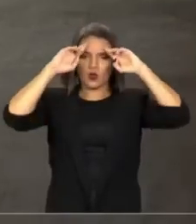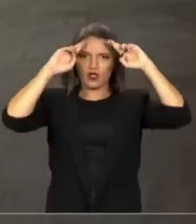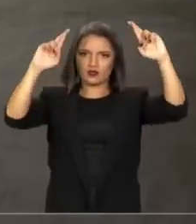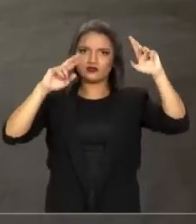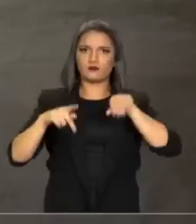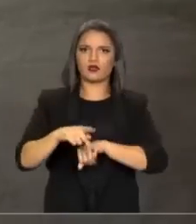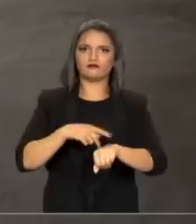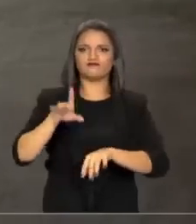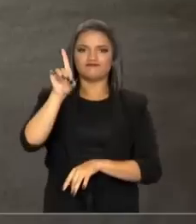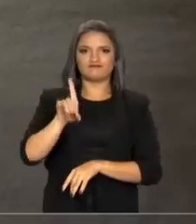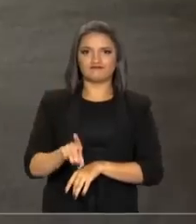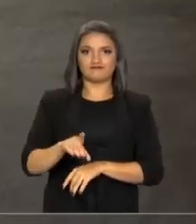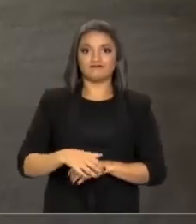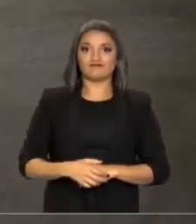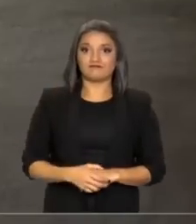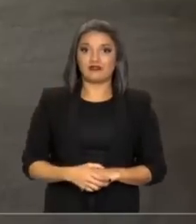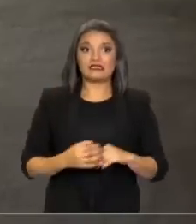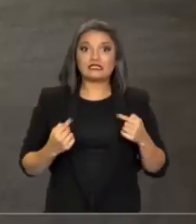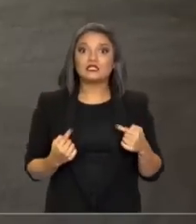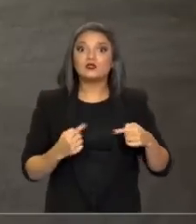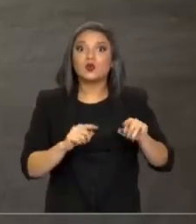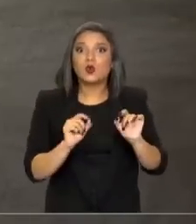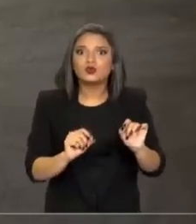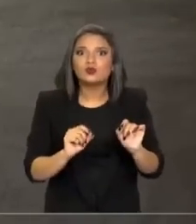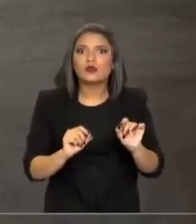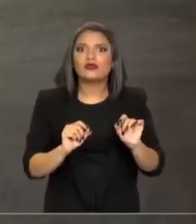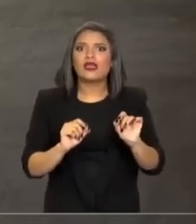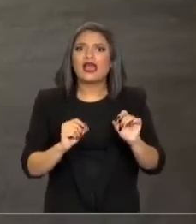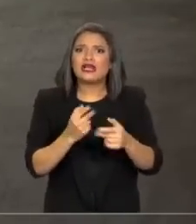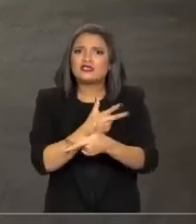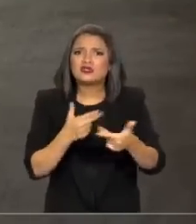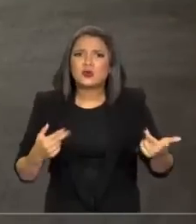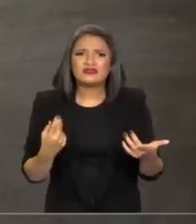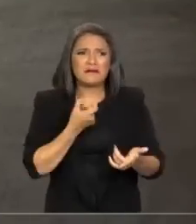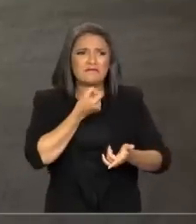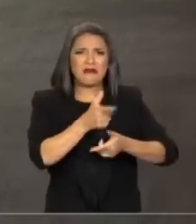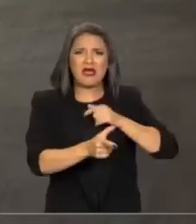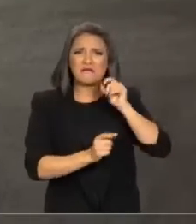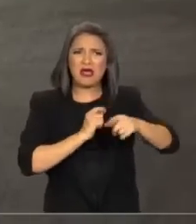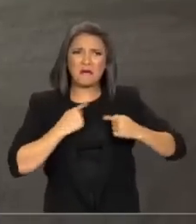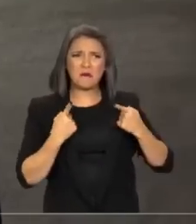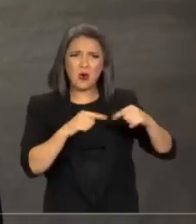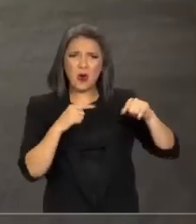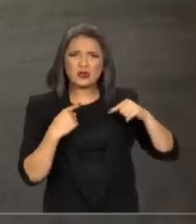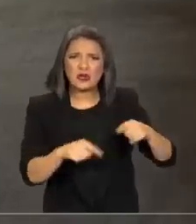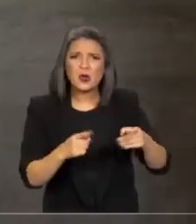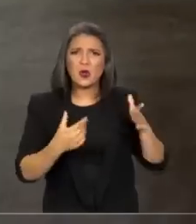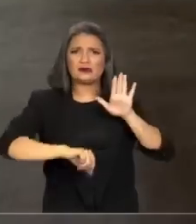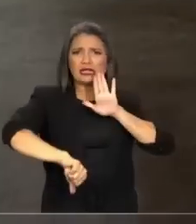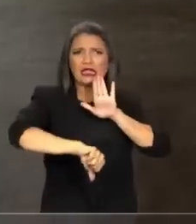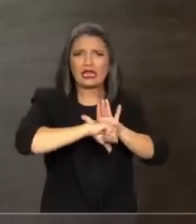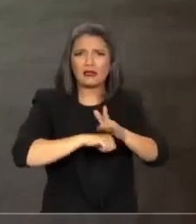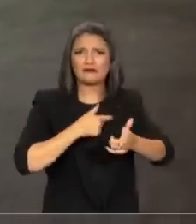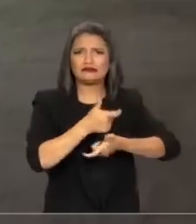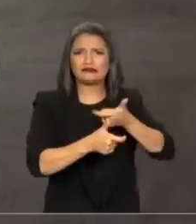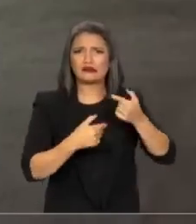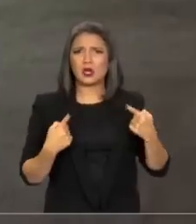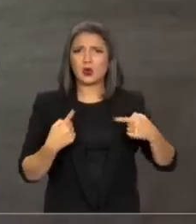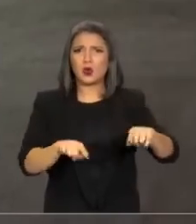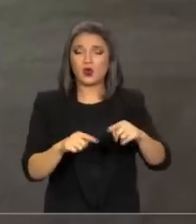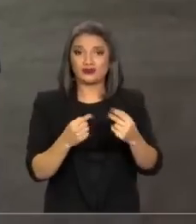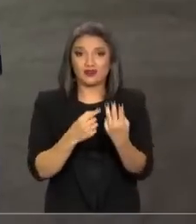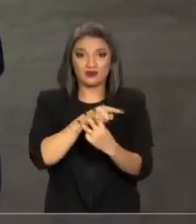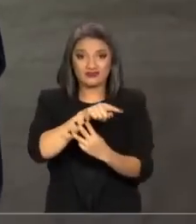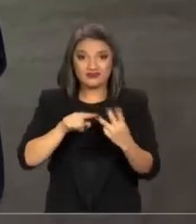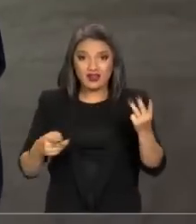de direito combatendo os intensos e criminosos ataques Aos três grandes Pilares de